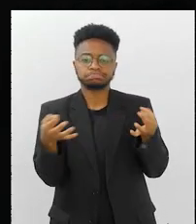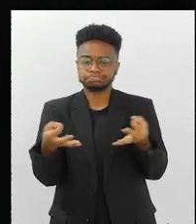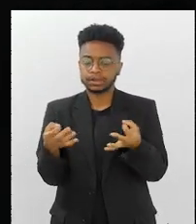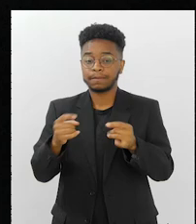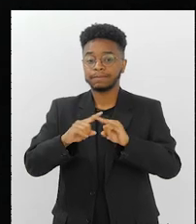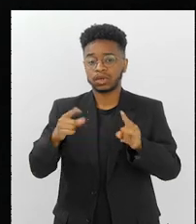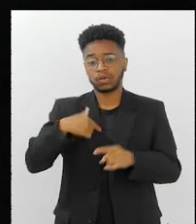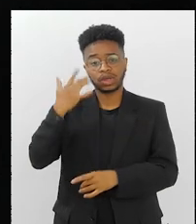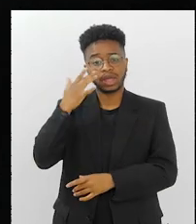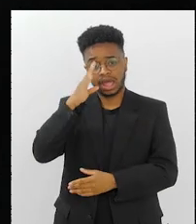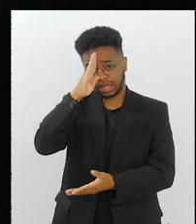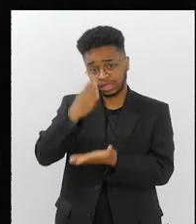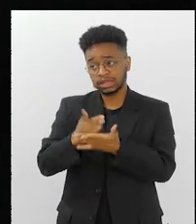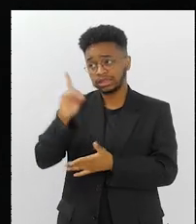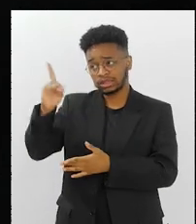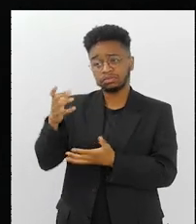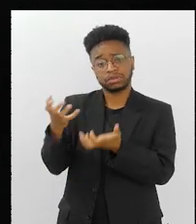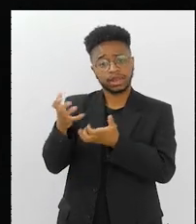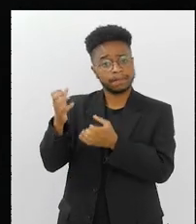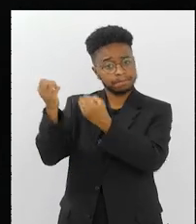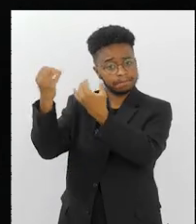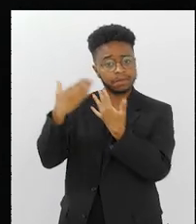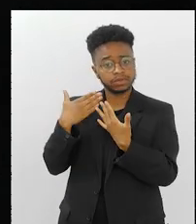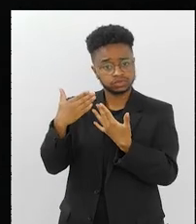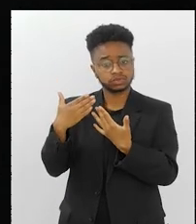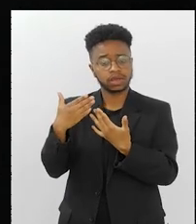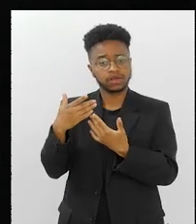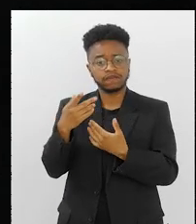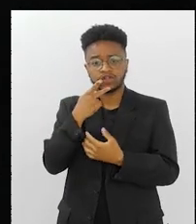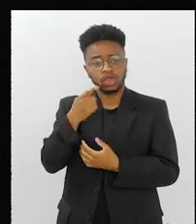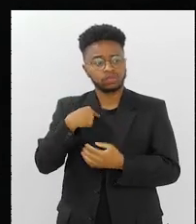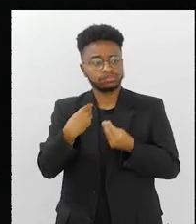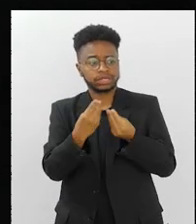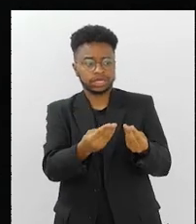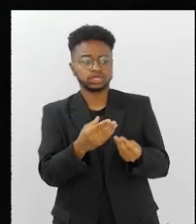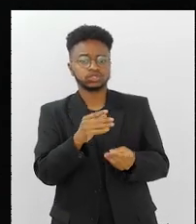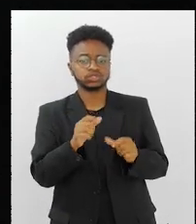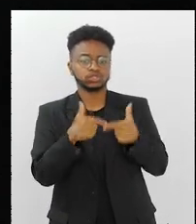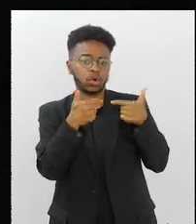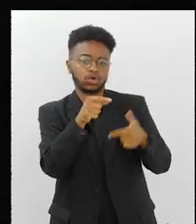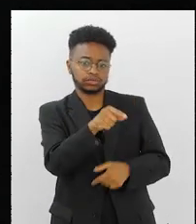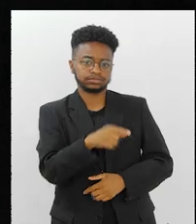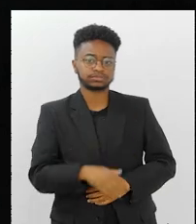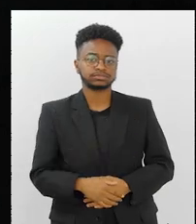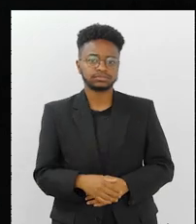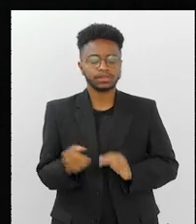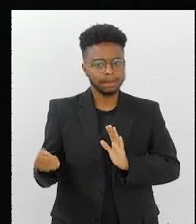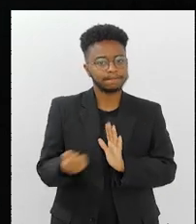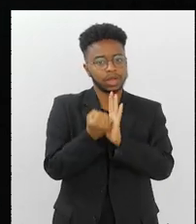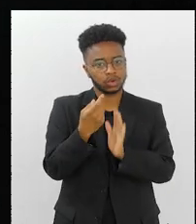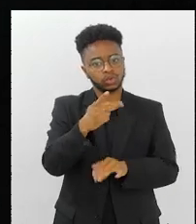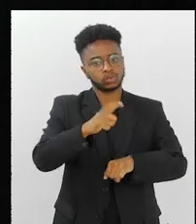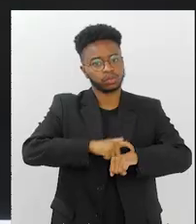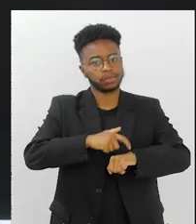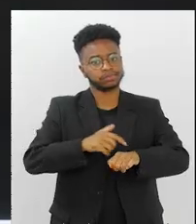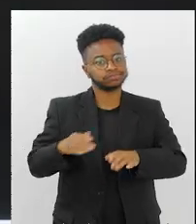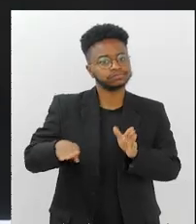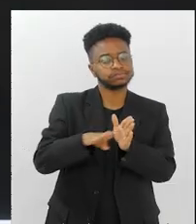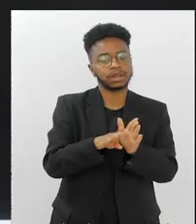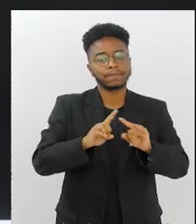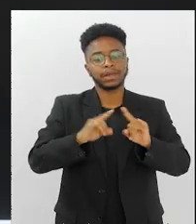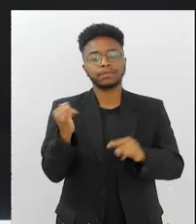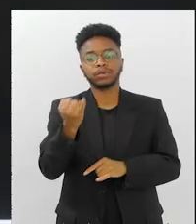deram certo eu acho que realmente Deus quis me abençoar falou assim cara vou dar sorte para esse cara fo foi foi o marcante essa tua essa chegada